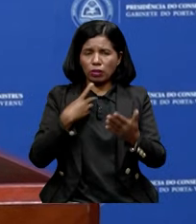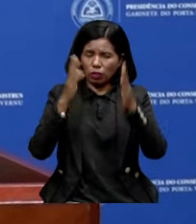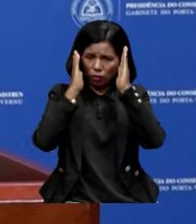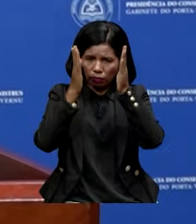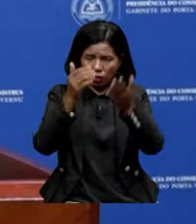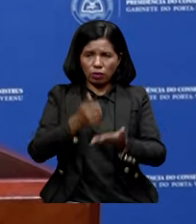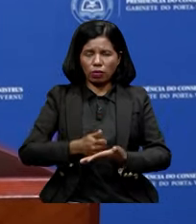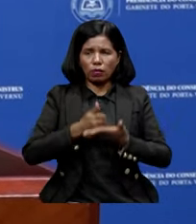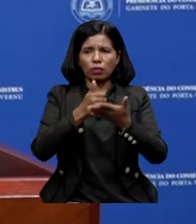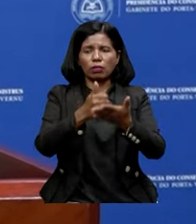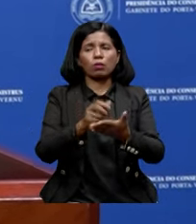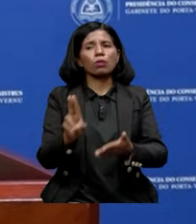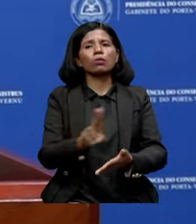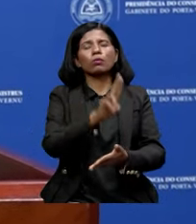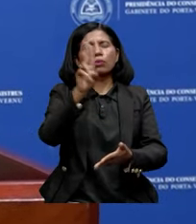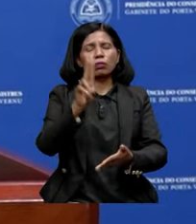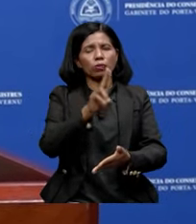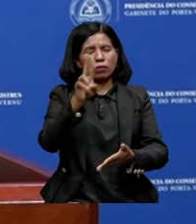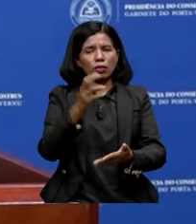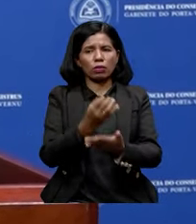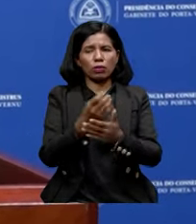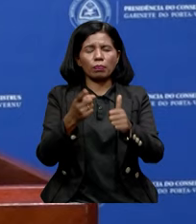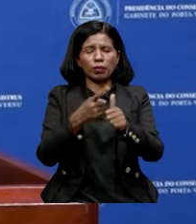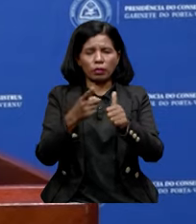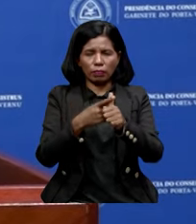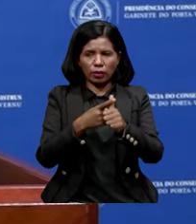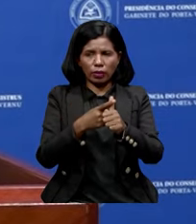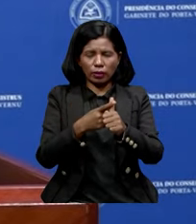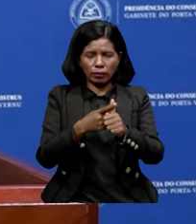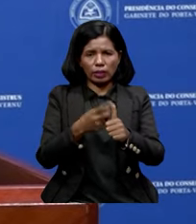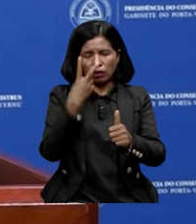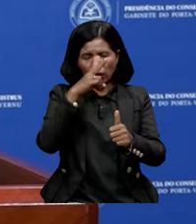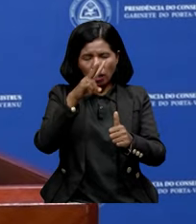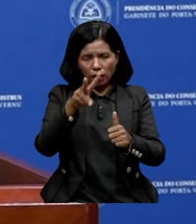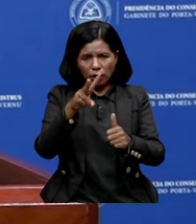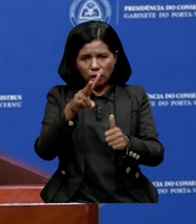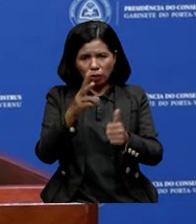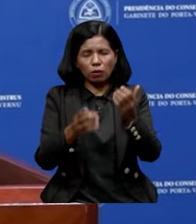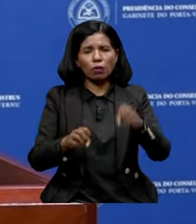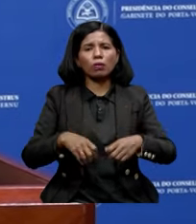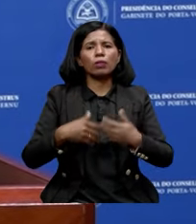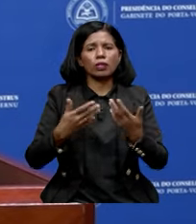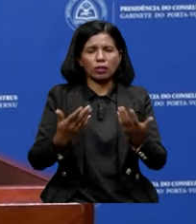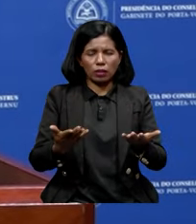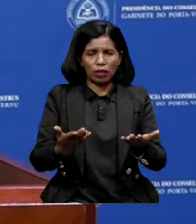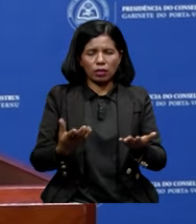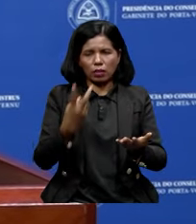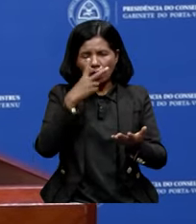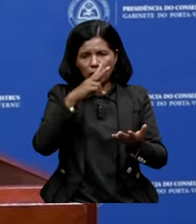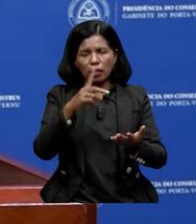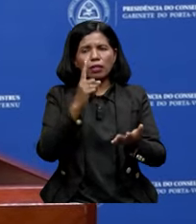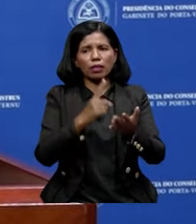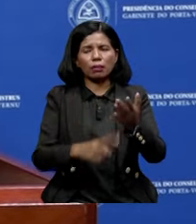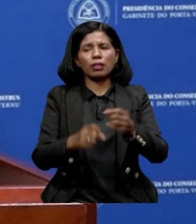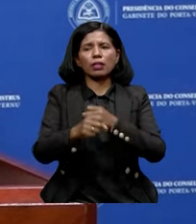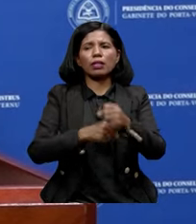matamba execução do primeiro semestre para o mais ou menos e tá e a projeções até fim do